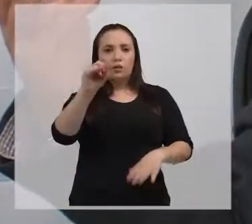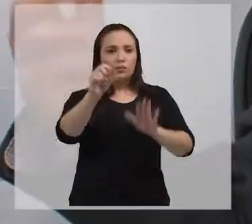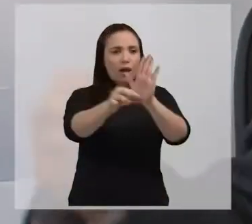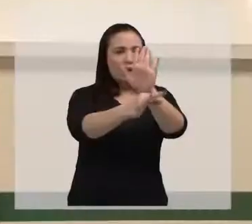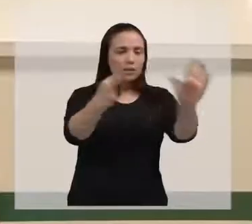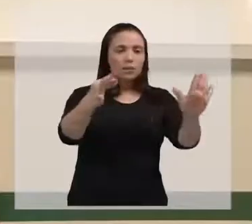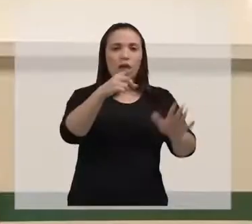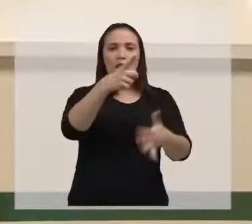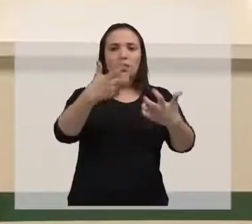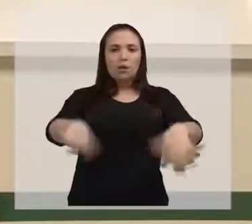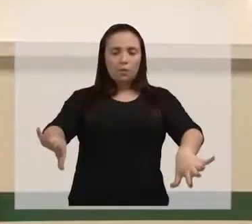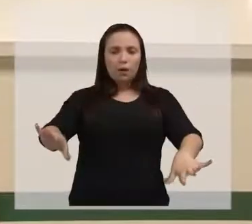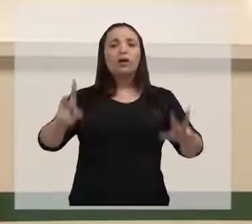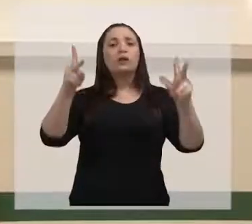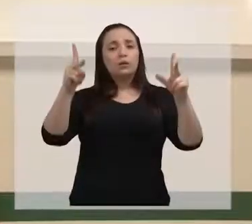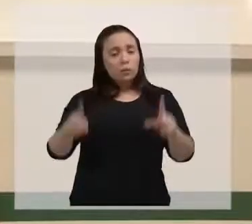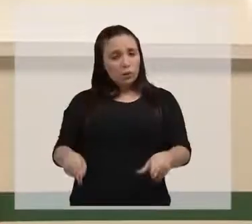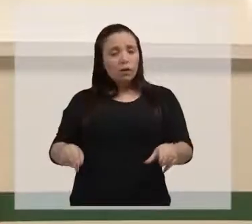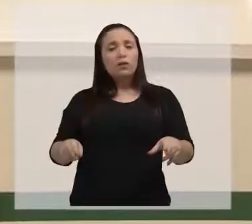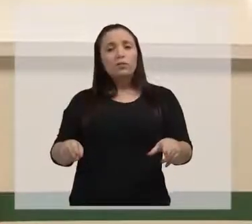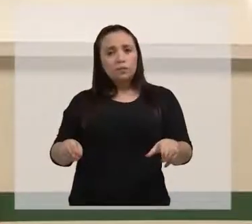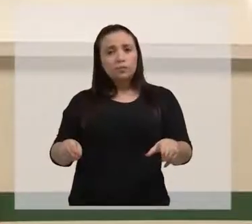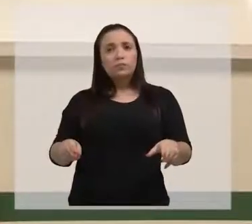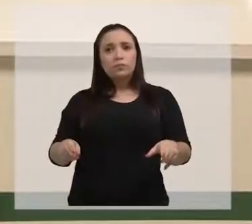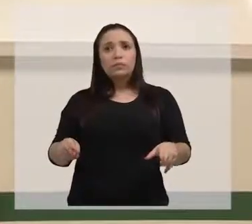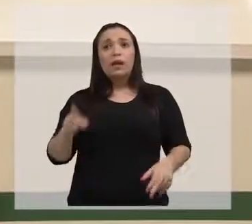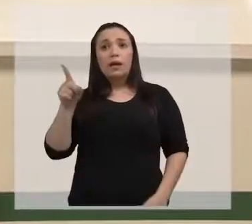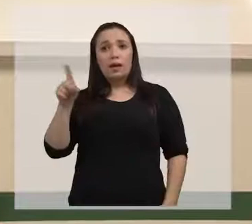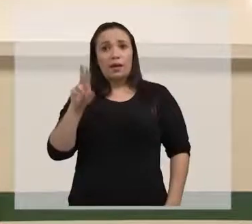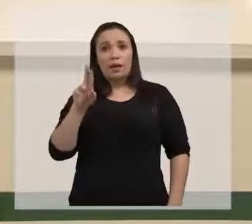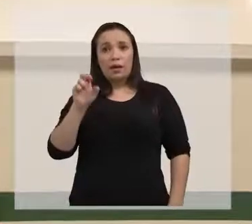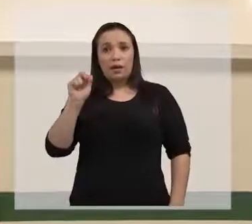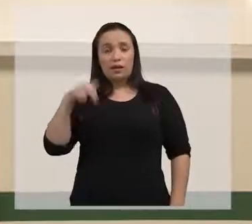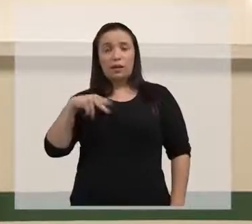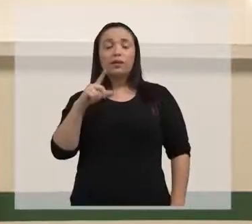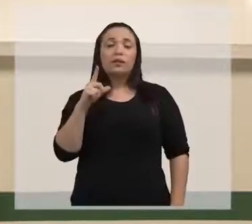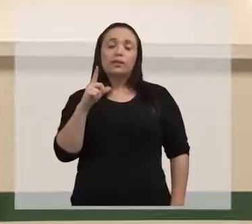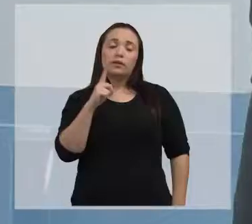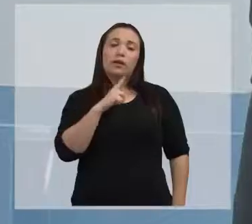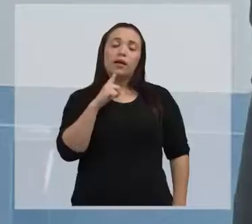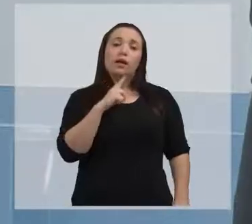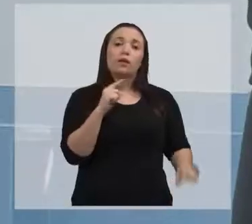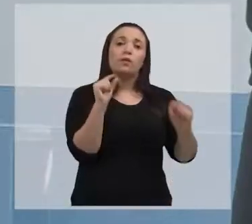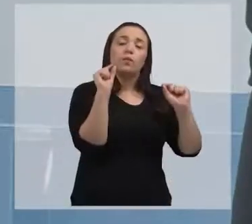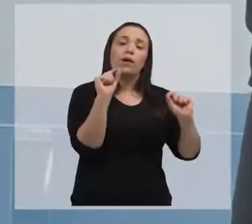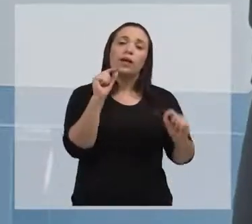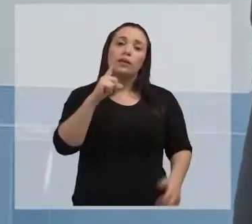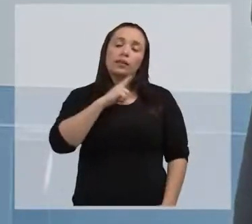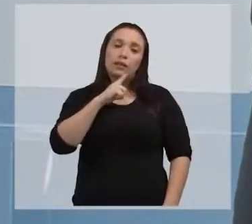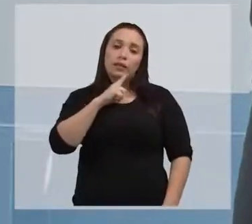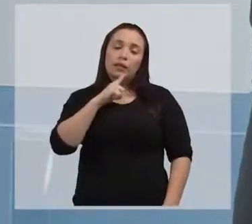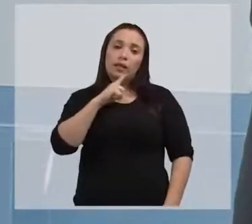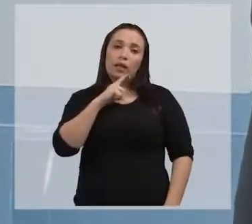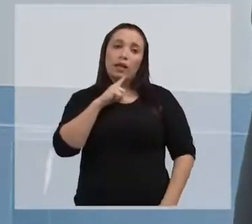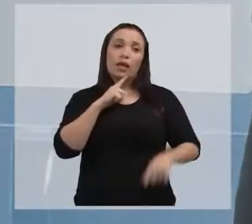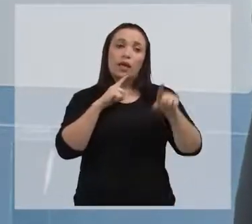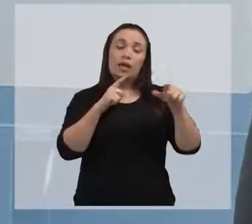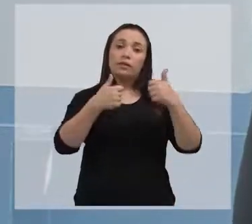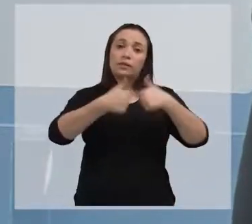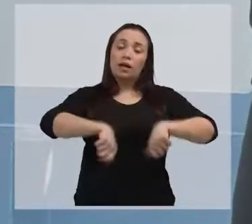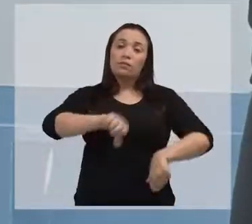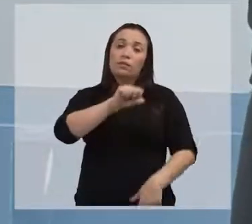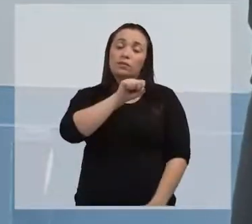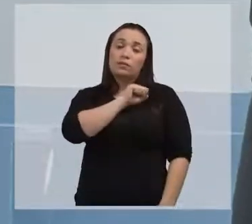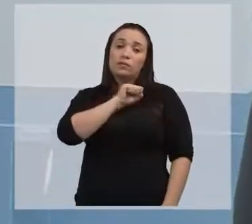do Renan ainda tinha uma desculpa, né? Porque o do Renan eram 2 poderes. Conflitos.